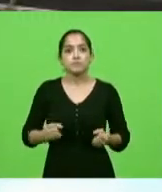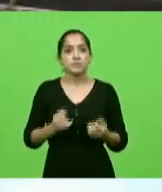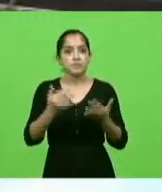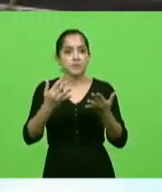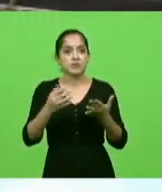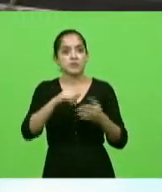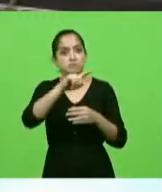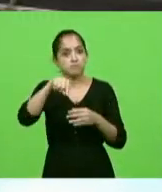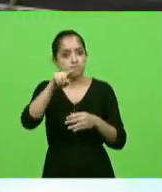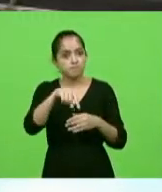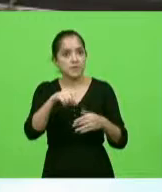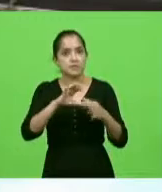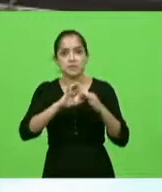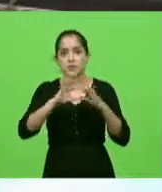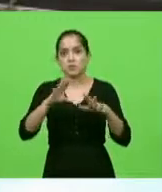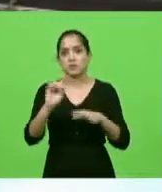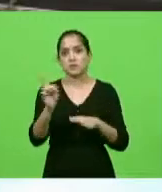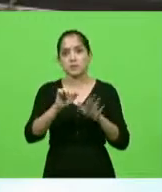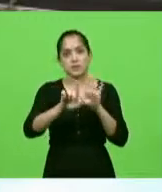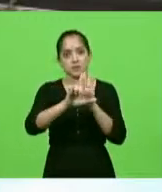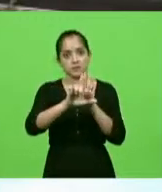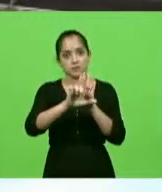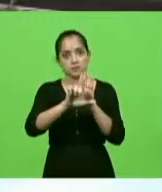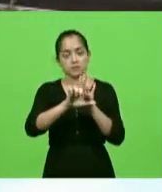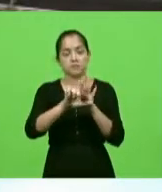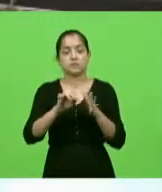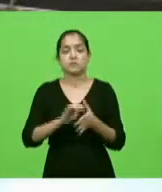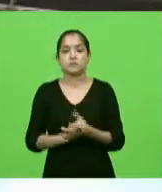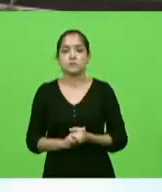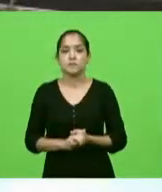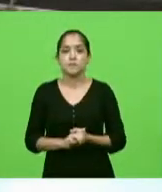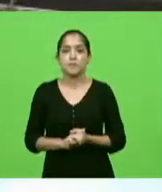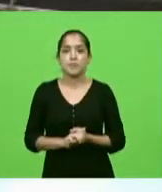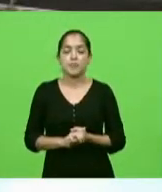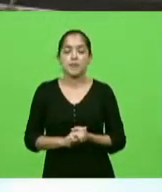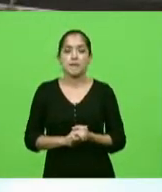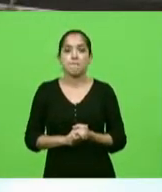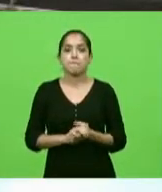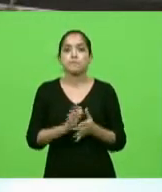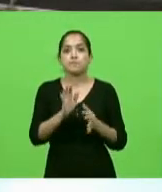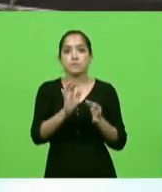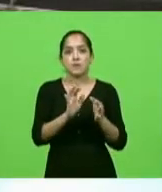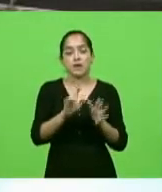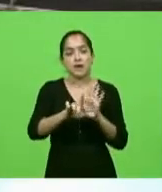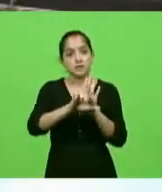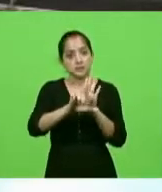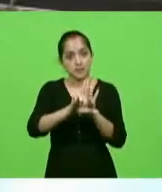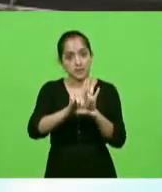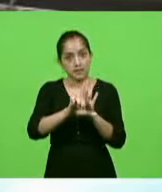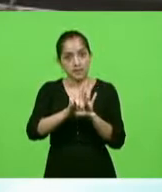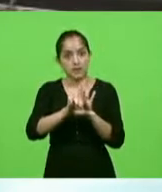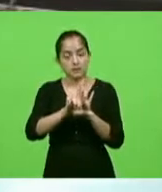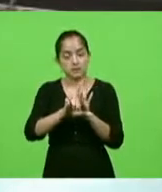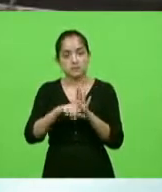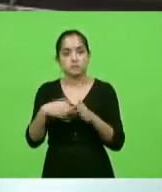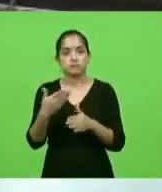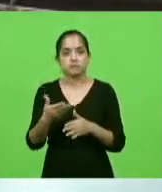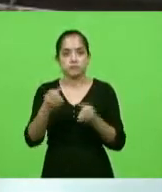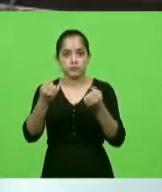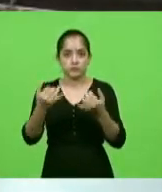não autorizada por lei e sem a observância das prescrições legais relativas às